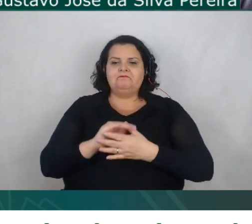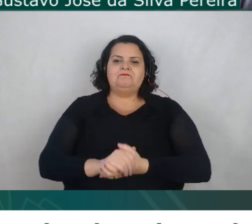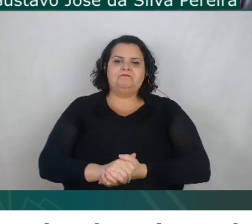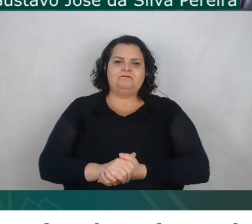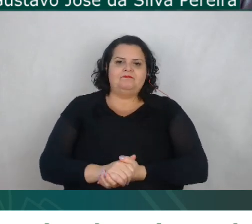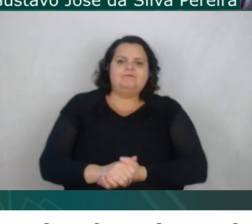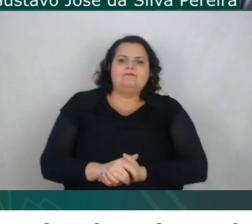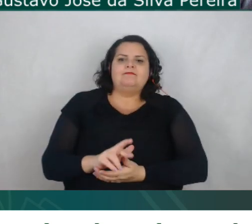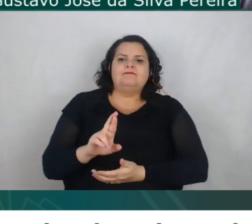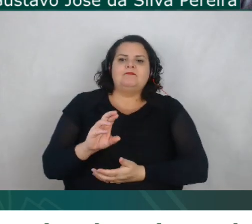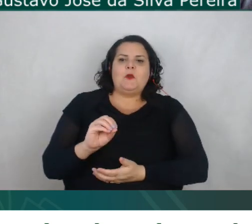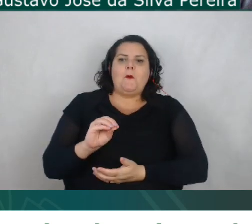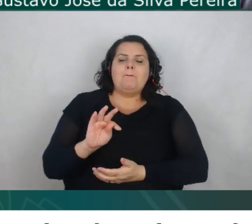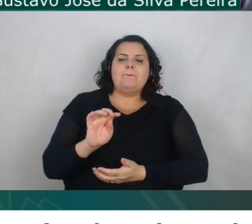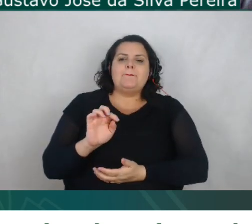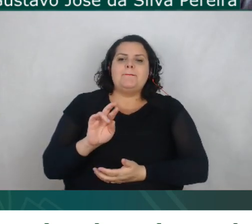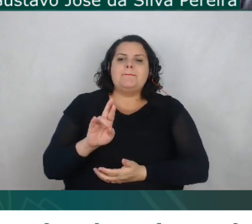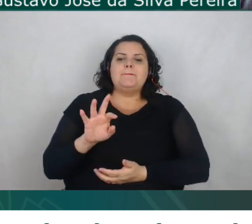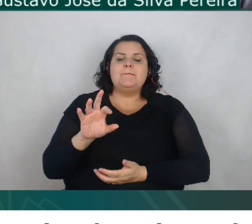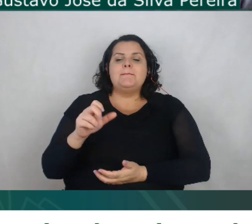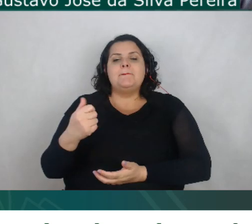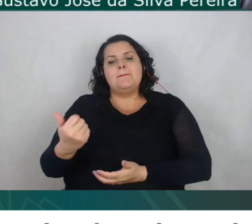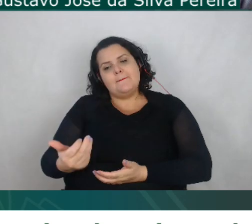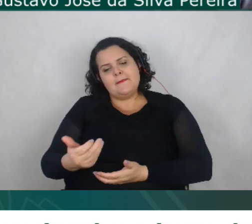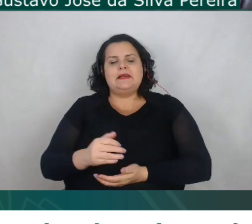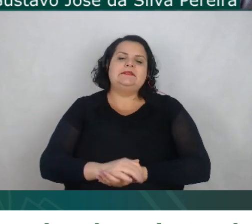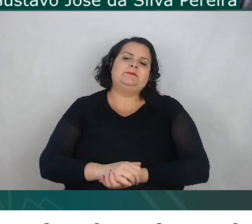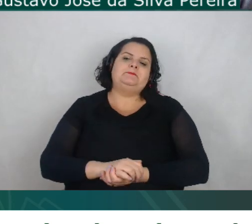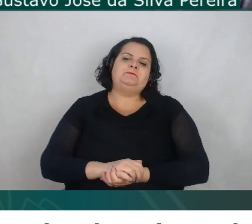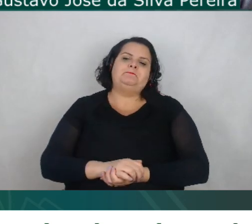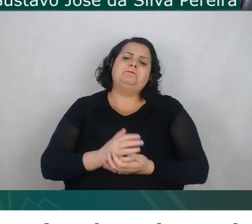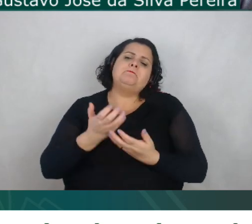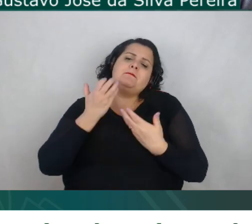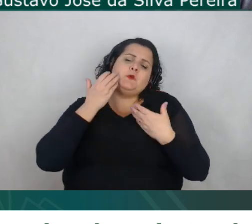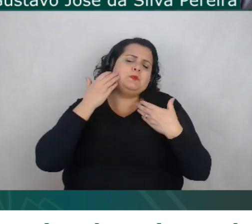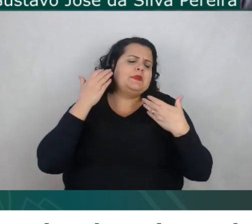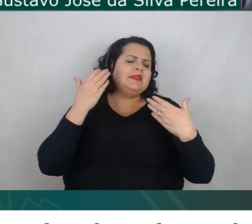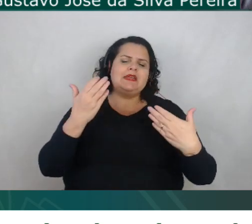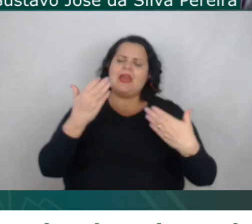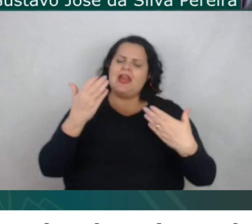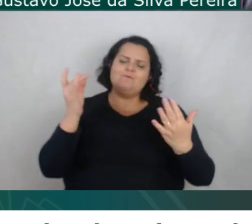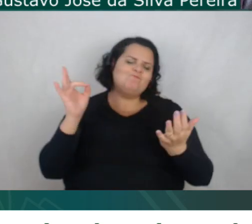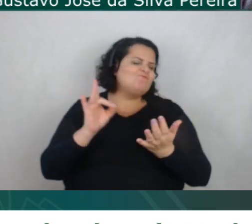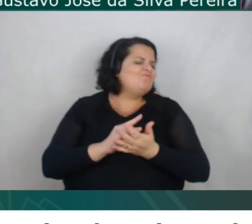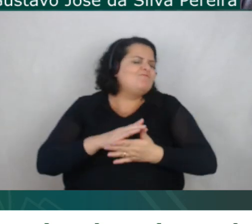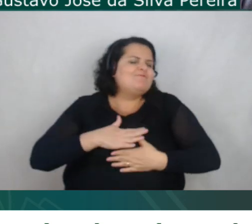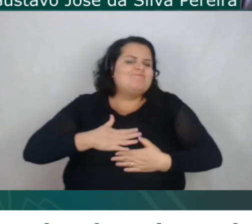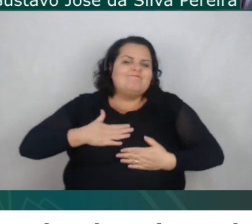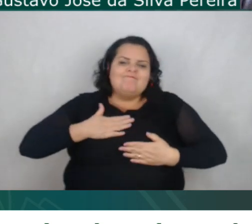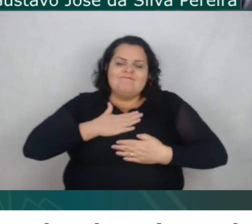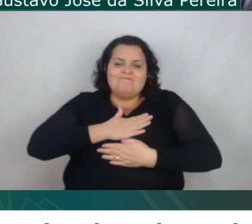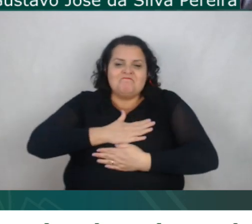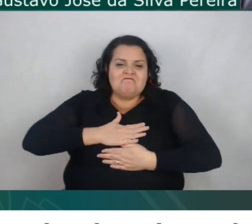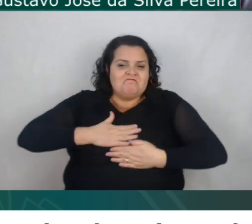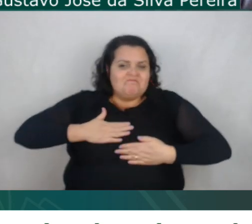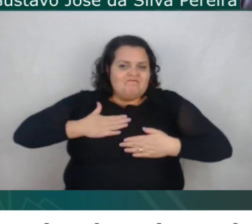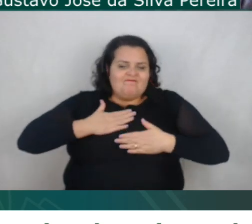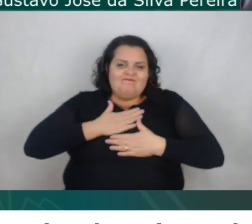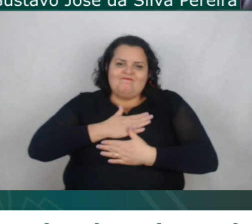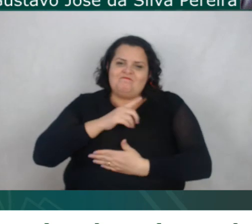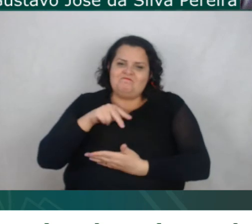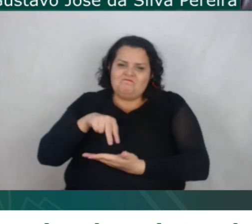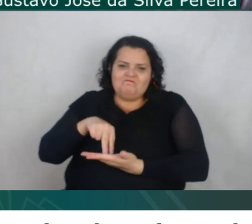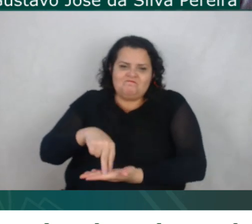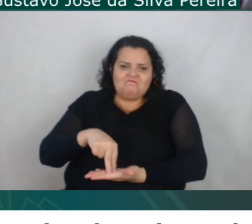Roberta? Eu queria agradecer imensamente, é uma honra para mim estar aqui apresentando os dados do